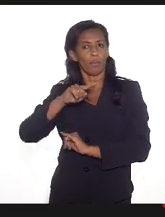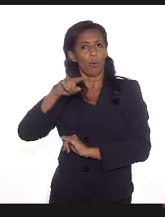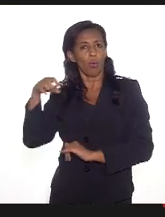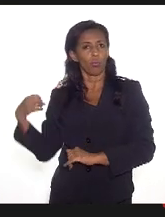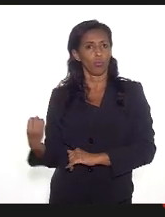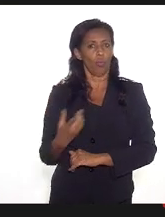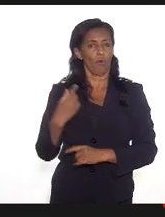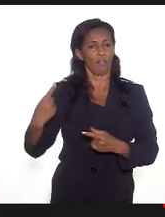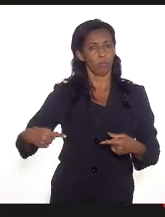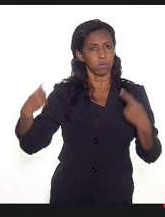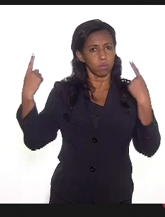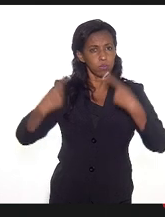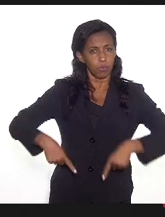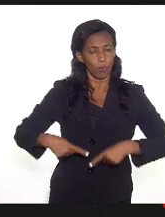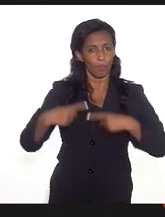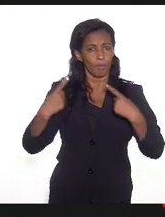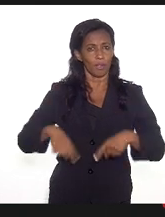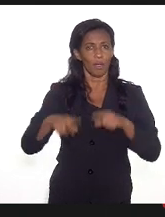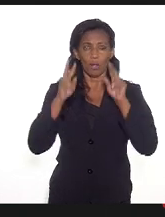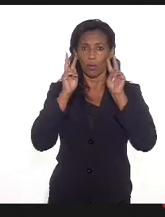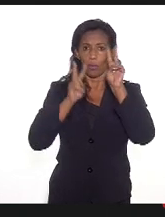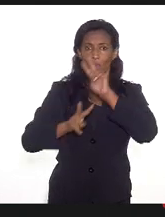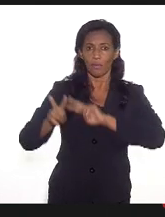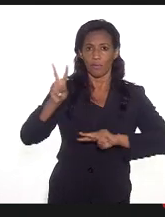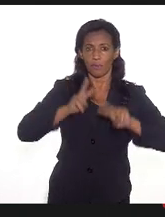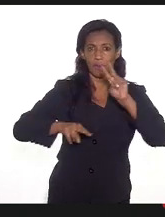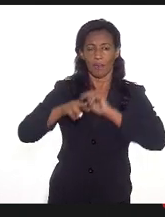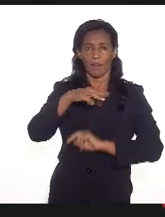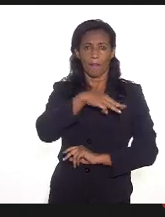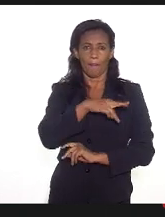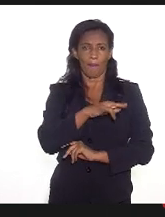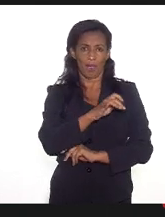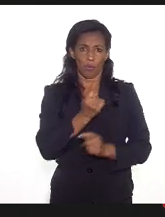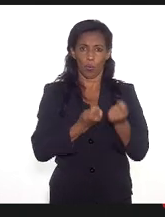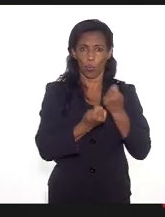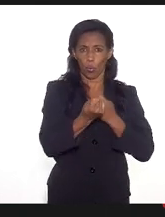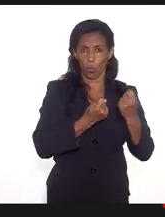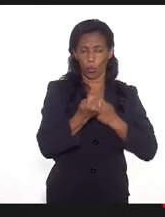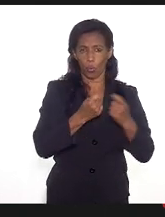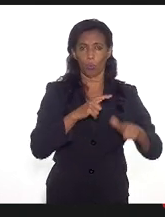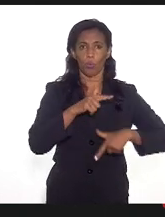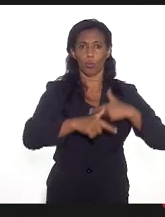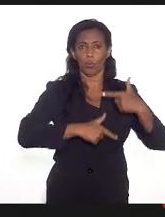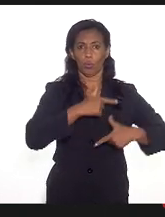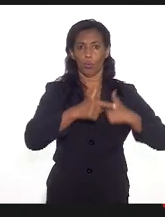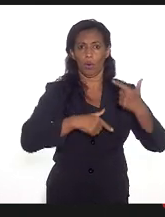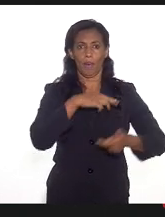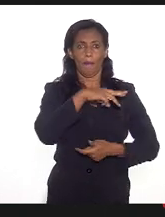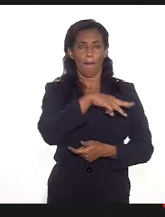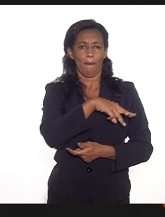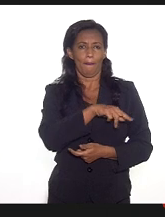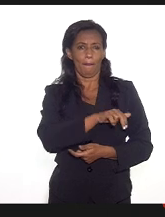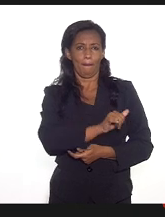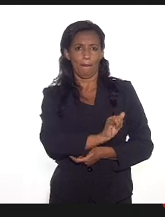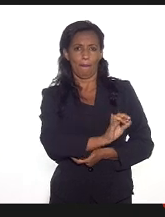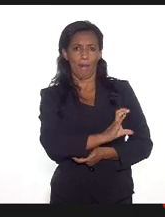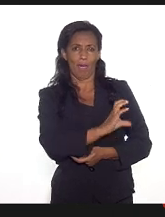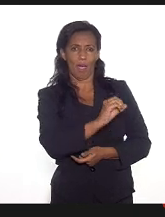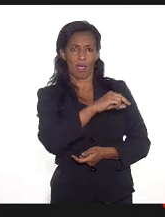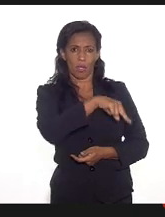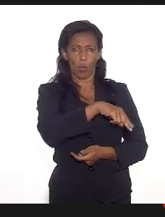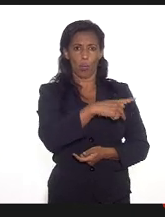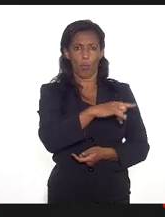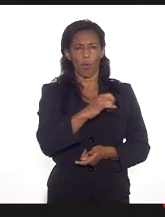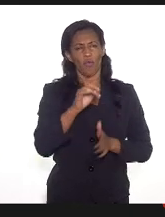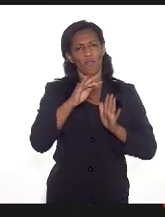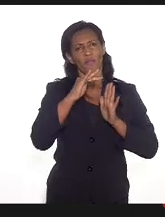de competitividade e uma visão mais microeconômica com os trabalhos de Michael Porter, no final da década